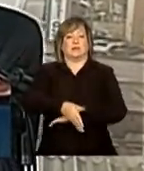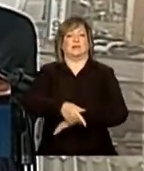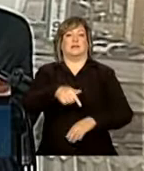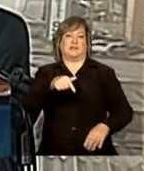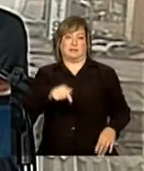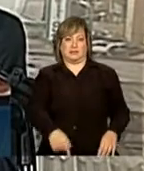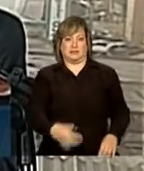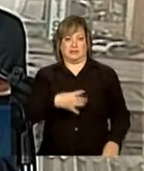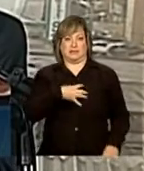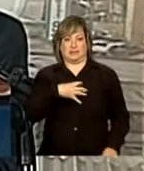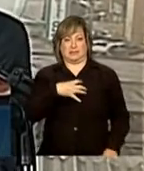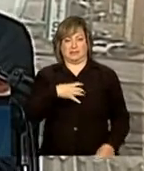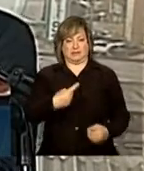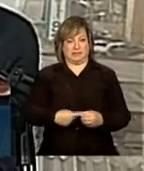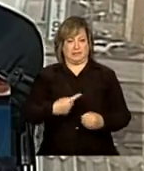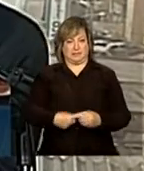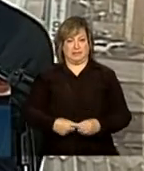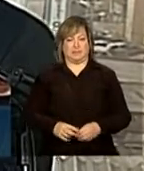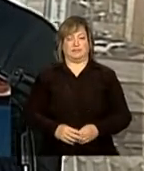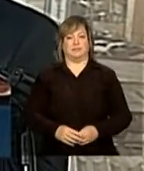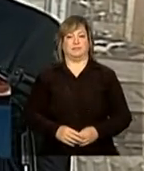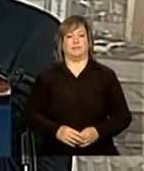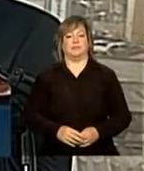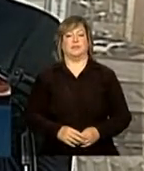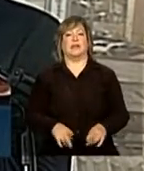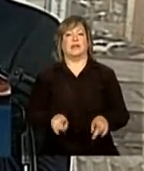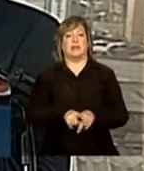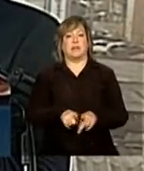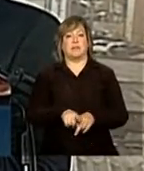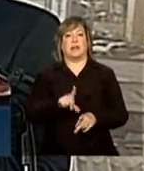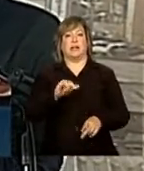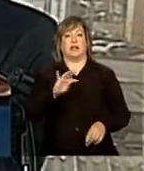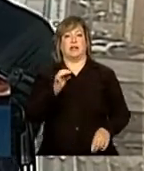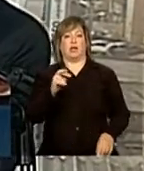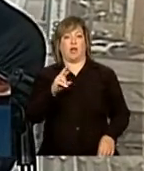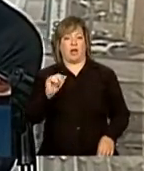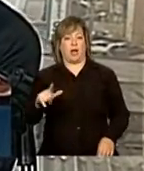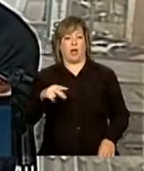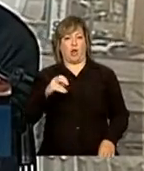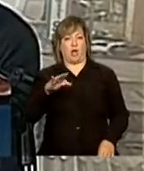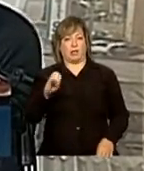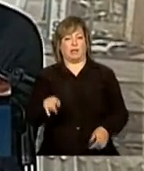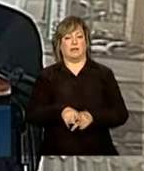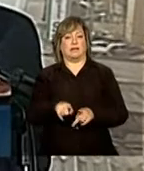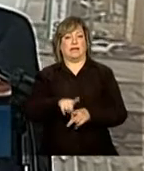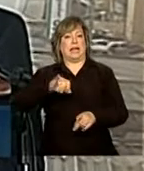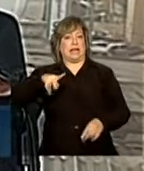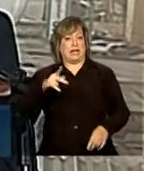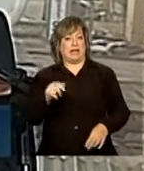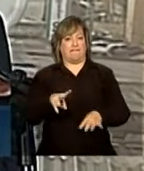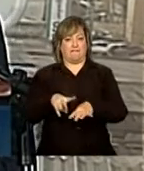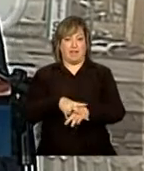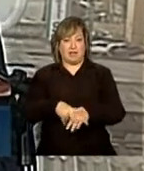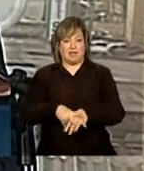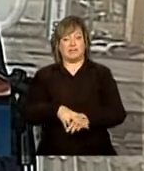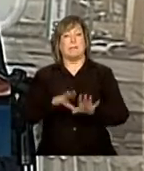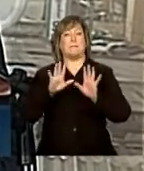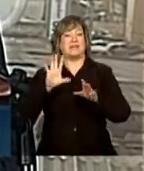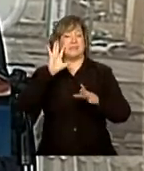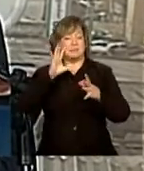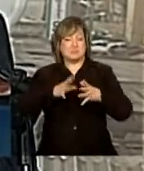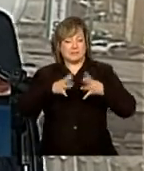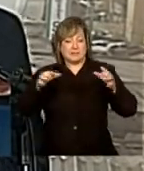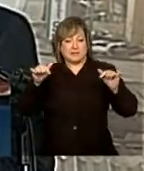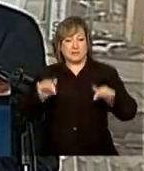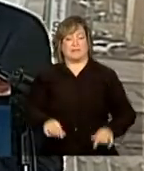também o litoral norte com a linha verde, mas a grande concentração está aqui